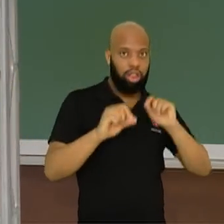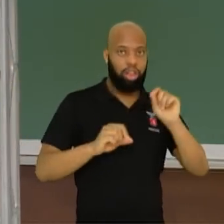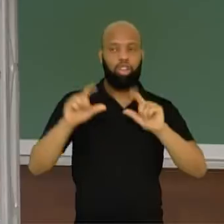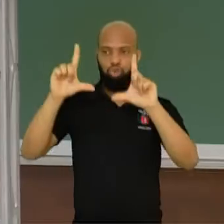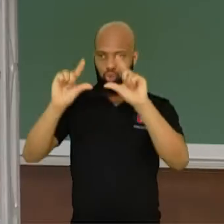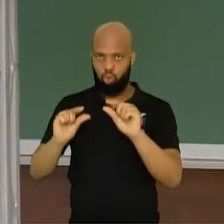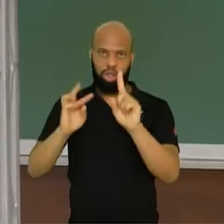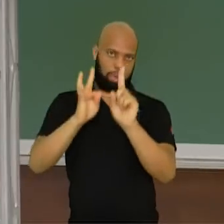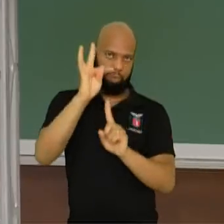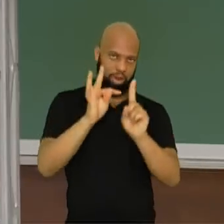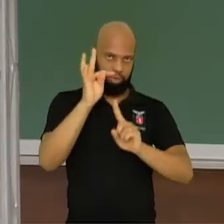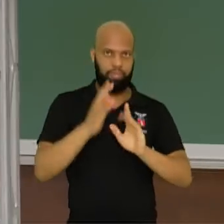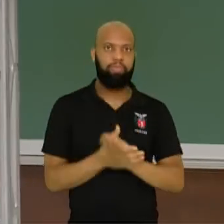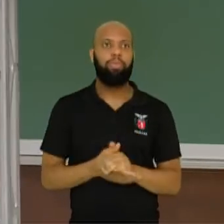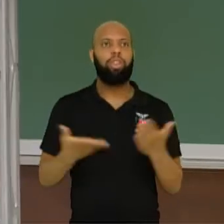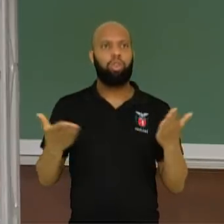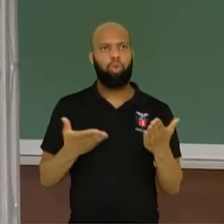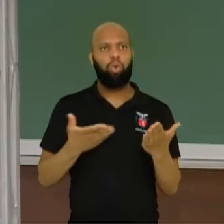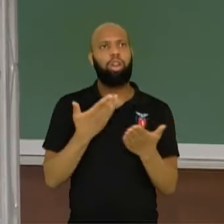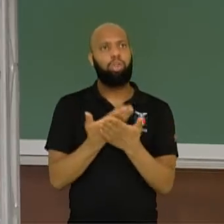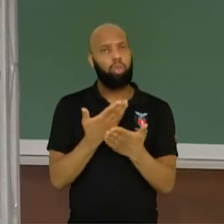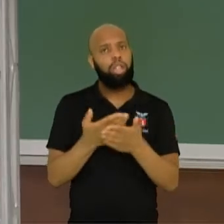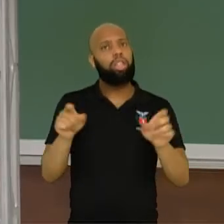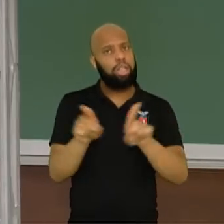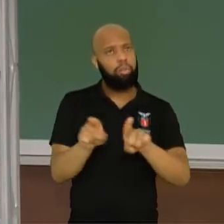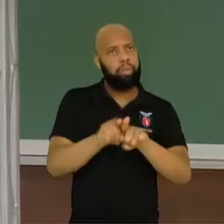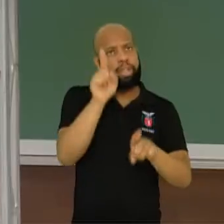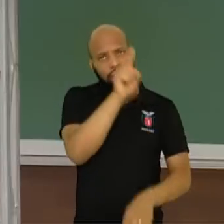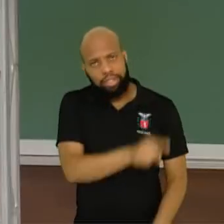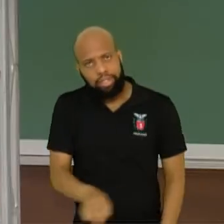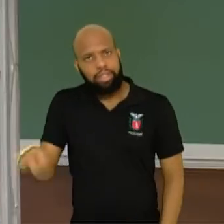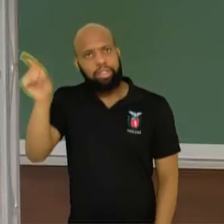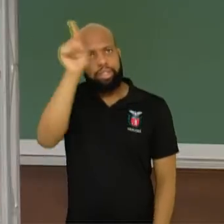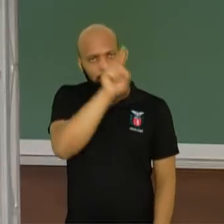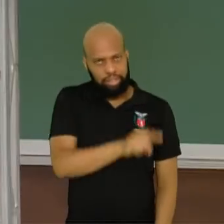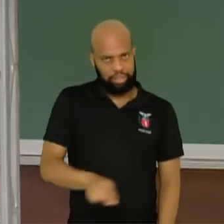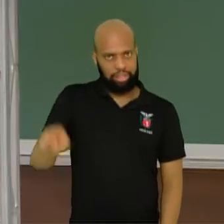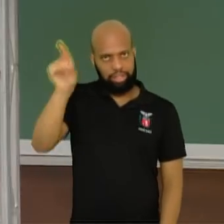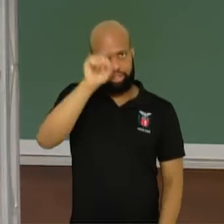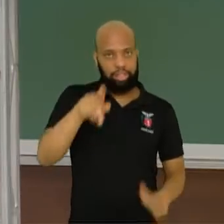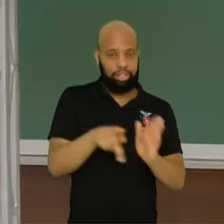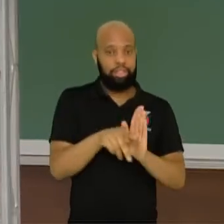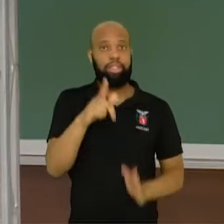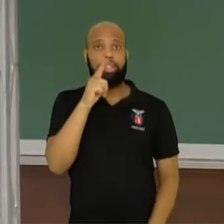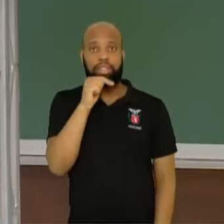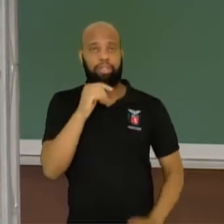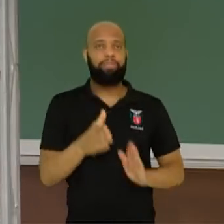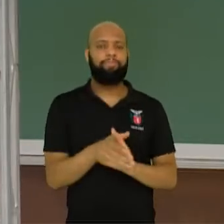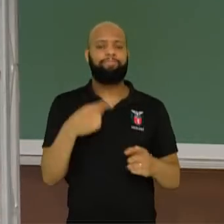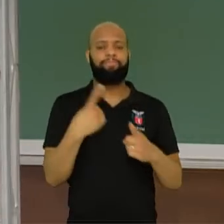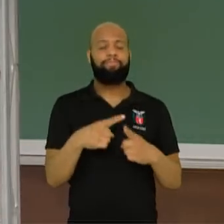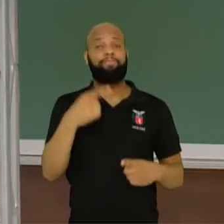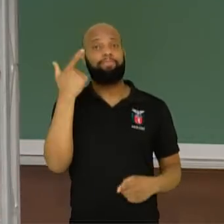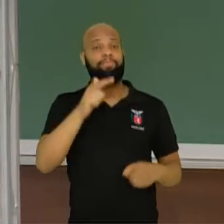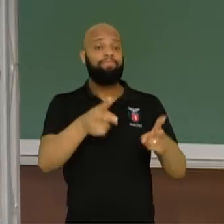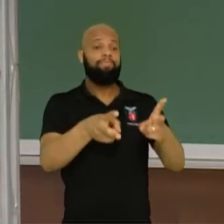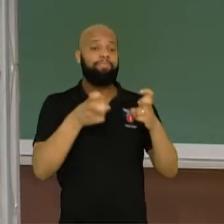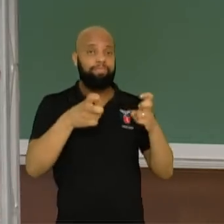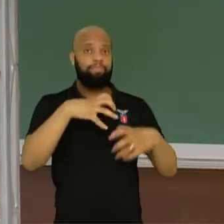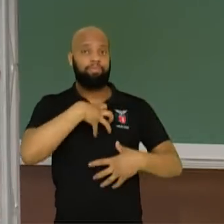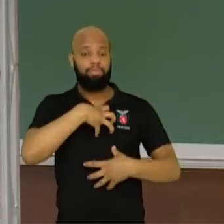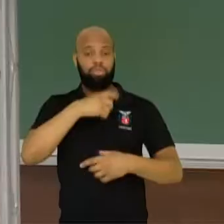terrestre, a energia solar faz com que a água das superfícies de rios, lagos, represas